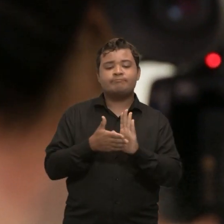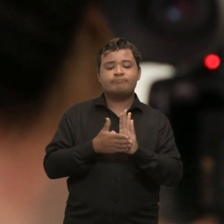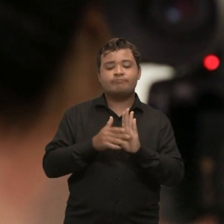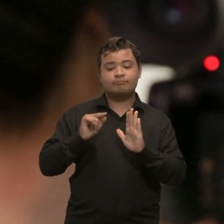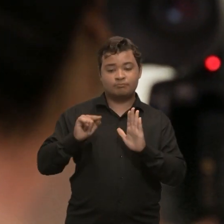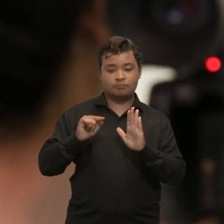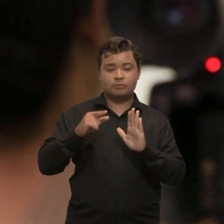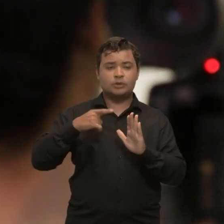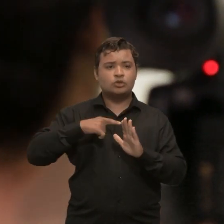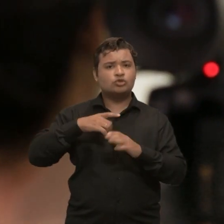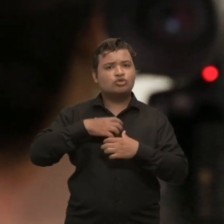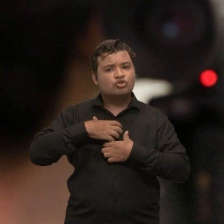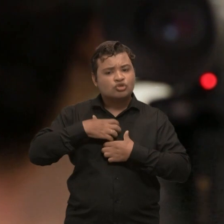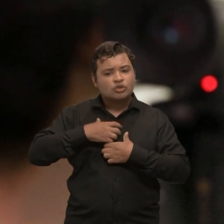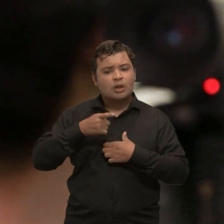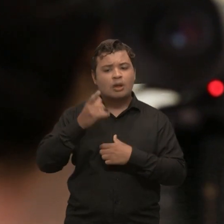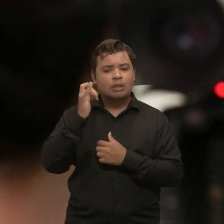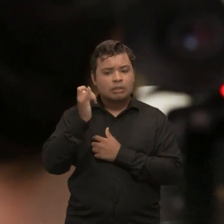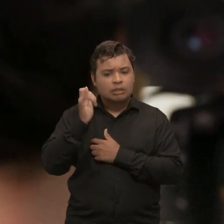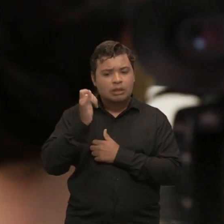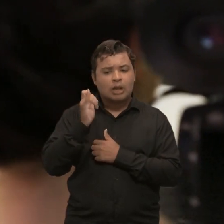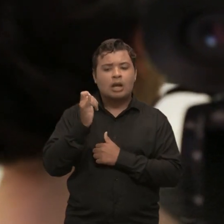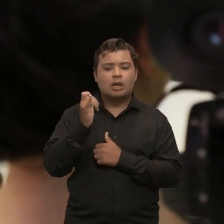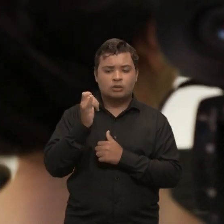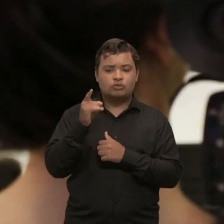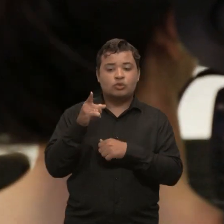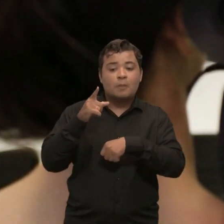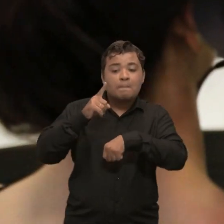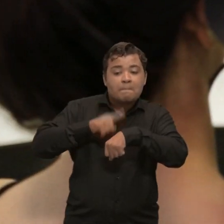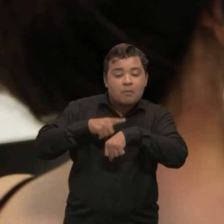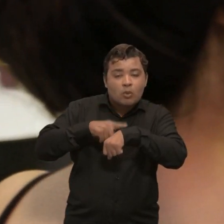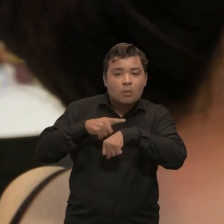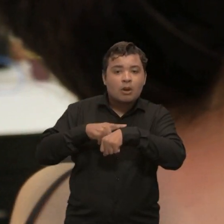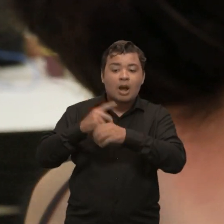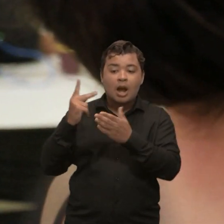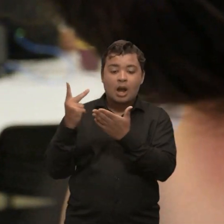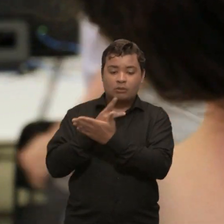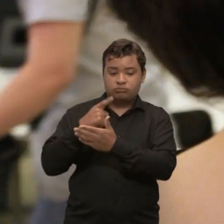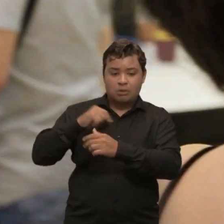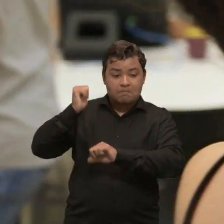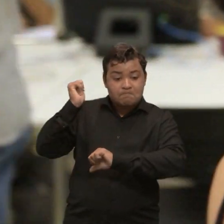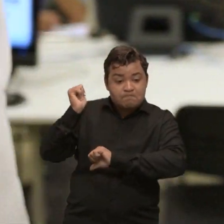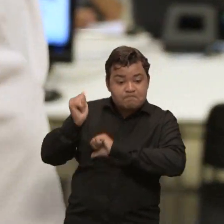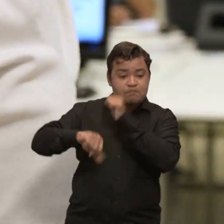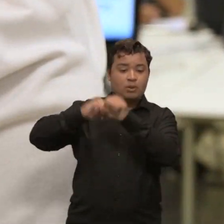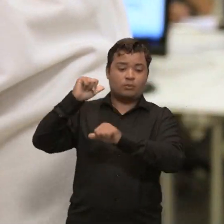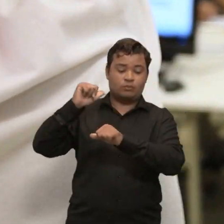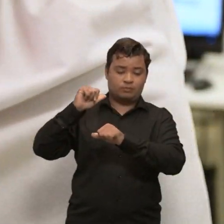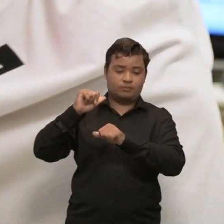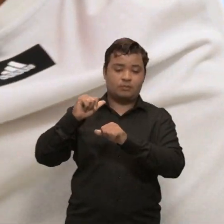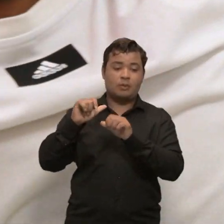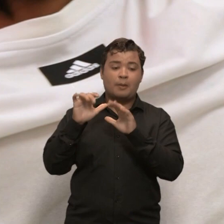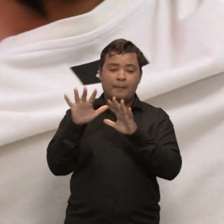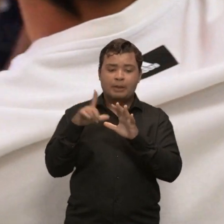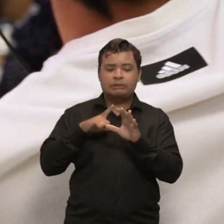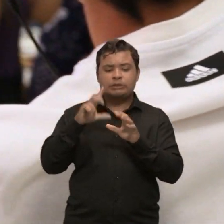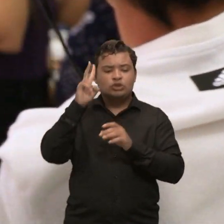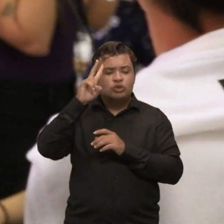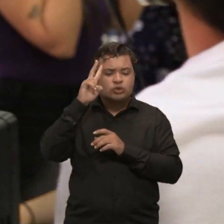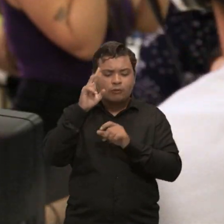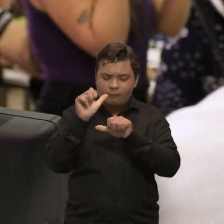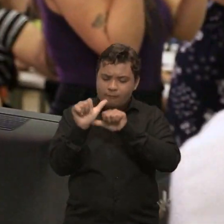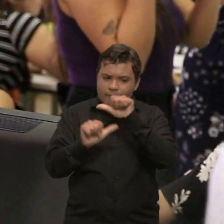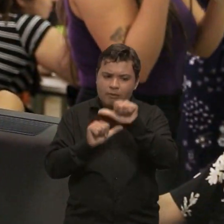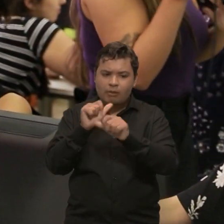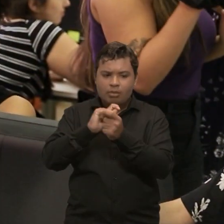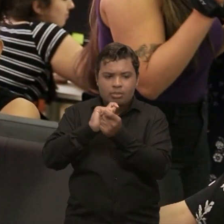plot twist da narrativa, ou seja, o momento que acontece uma mudança inesperada, mas recriar a história a